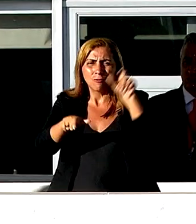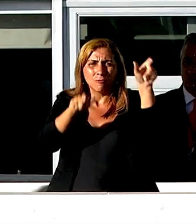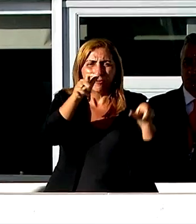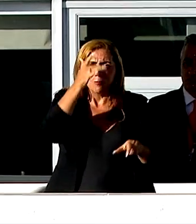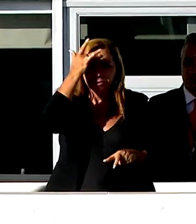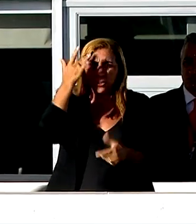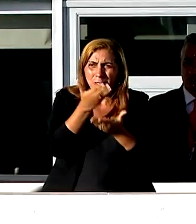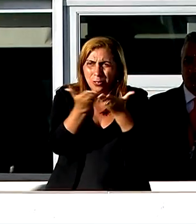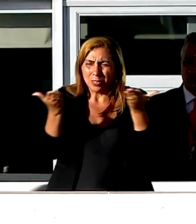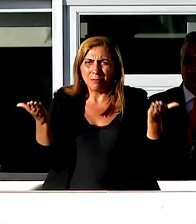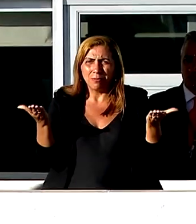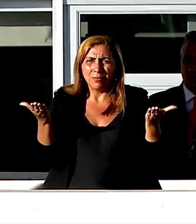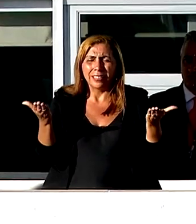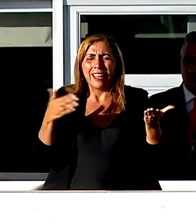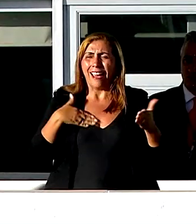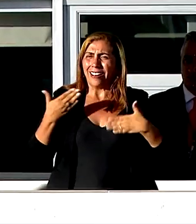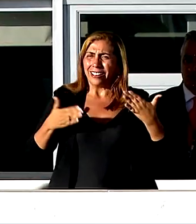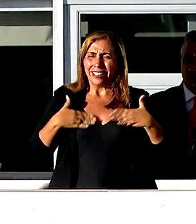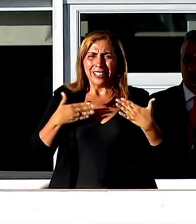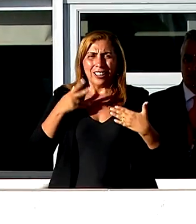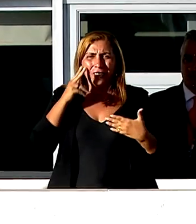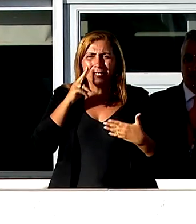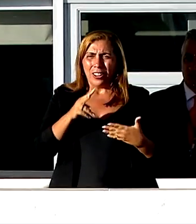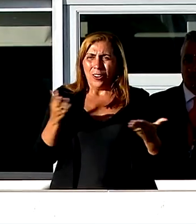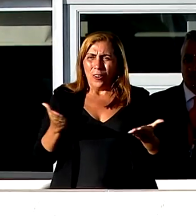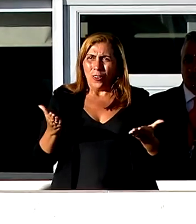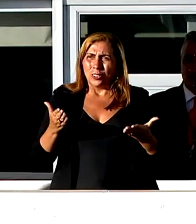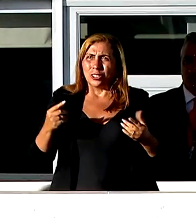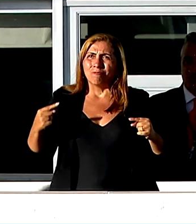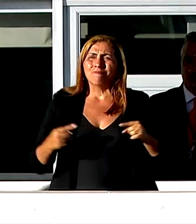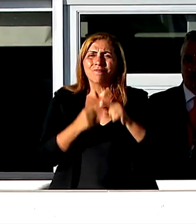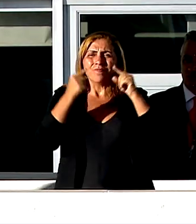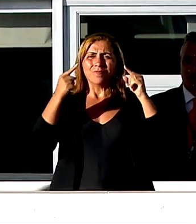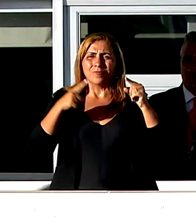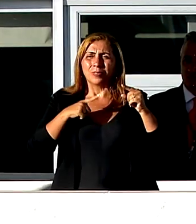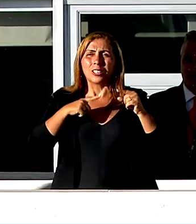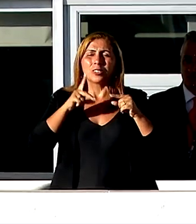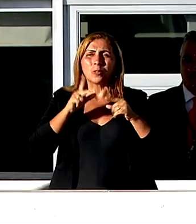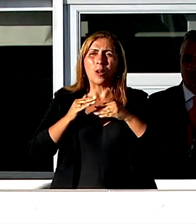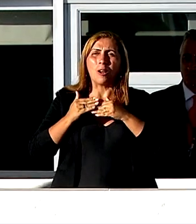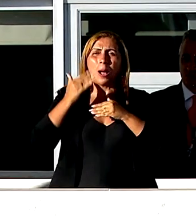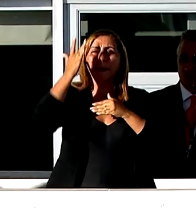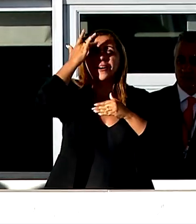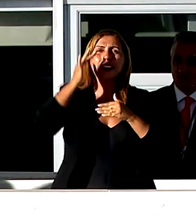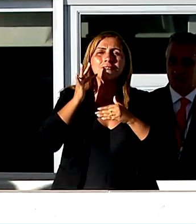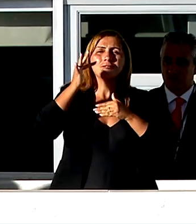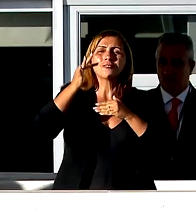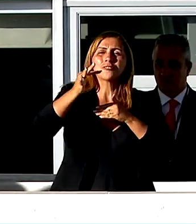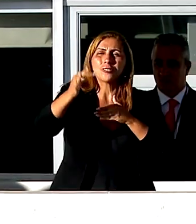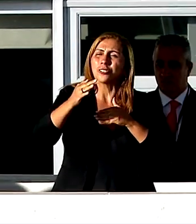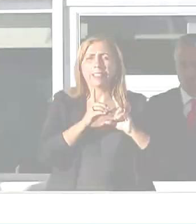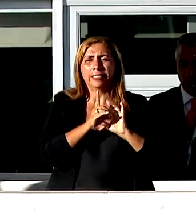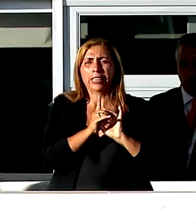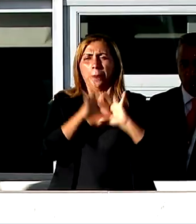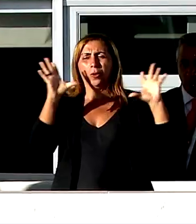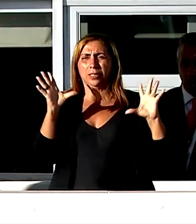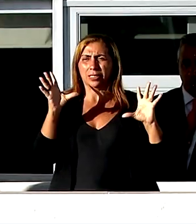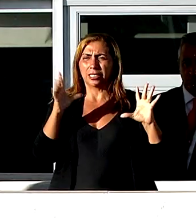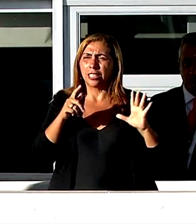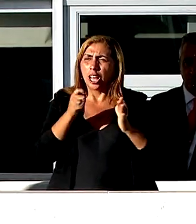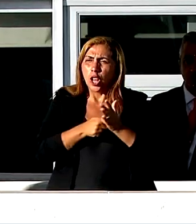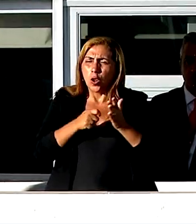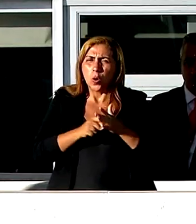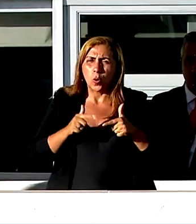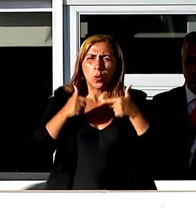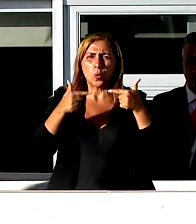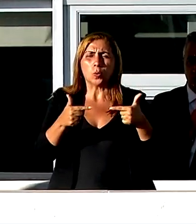vocês que a alegria de hoje seja a matéria-prima da luta de amanhã e de todos os dias que virão. Na luta pelo